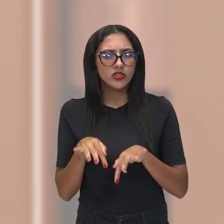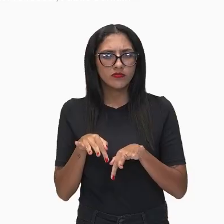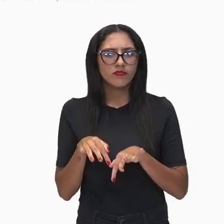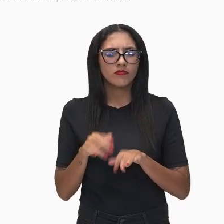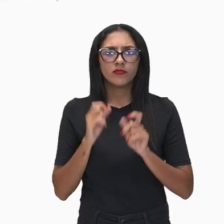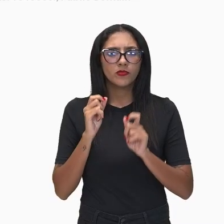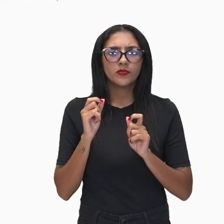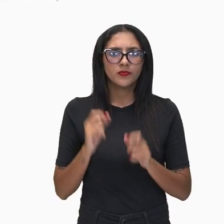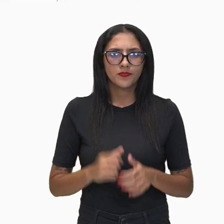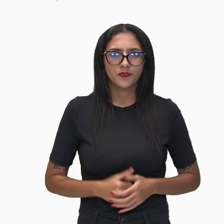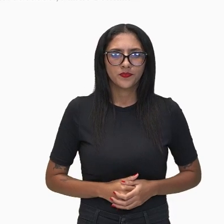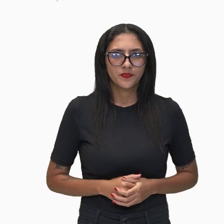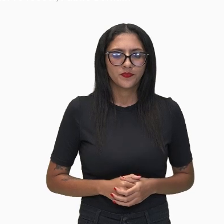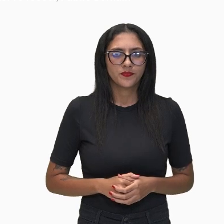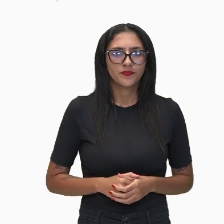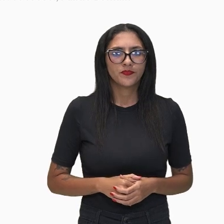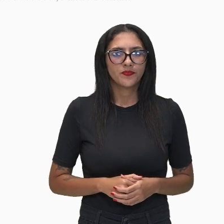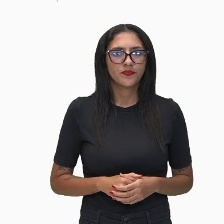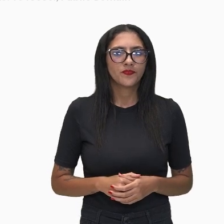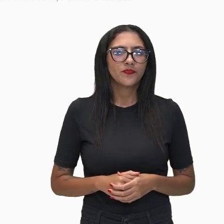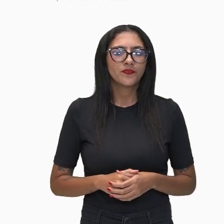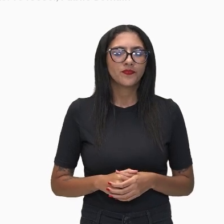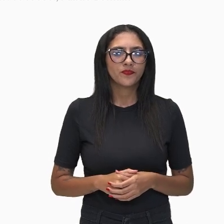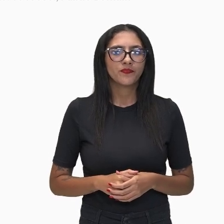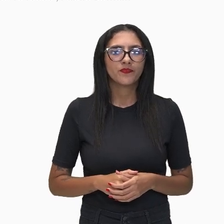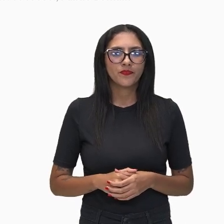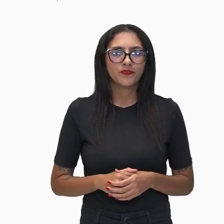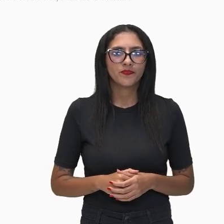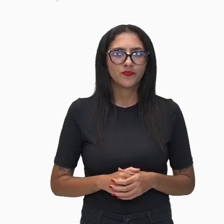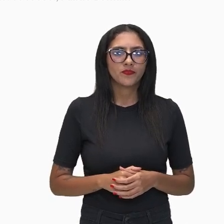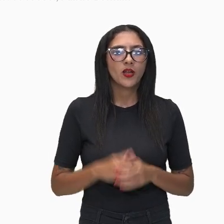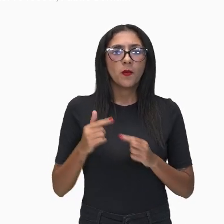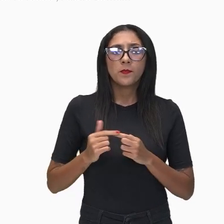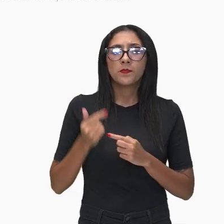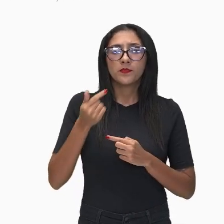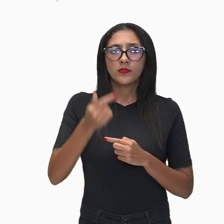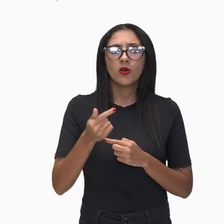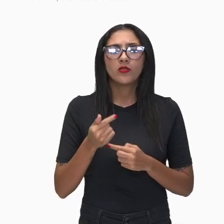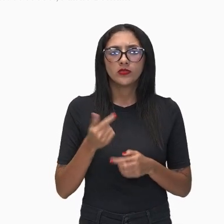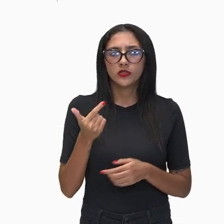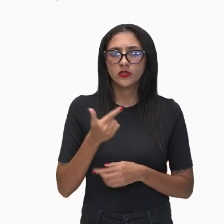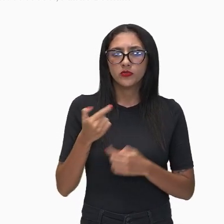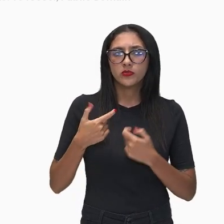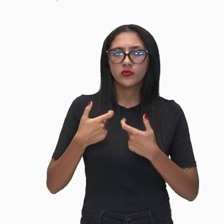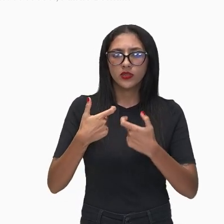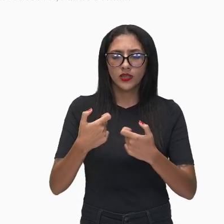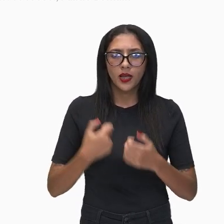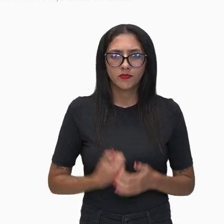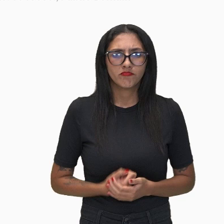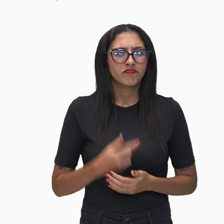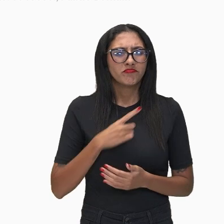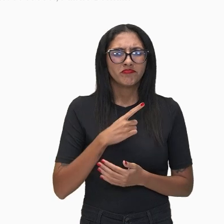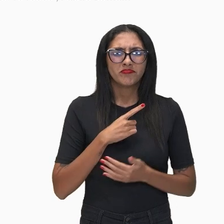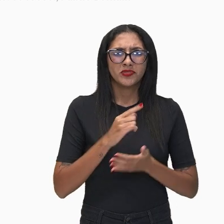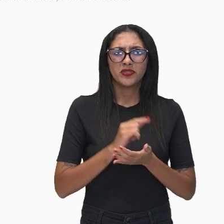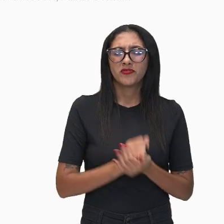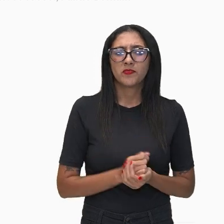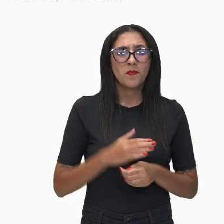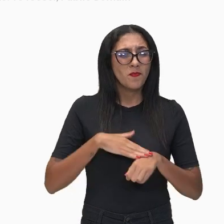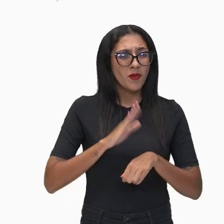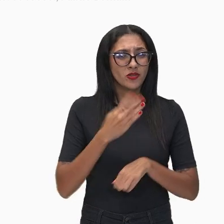lá então, começando aqui pela questão da morte de cerca de